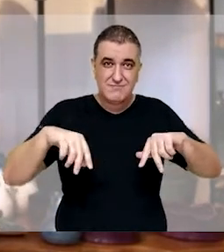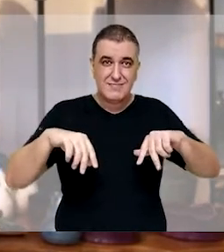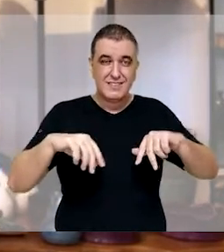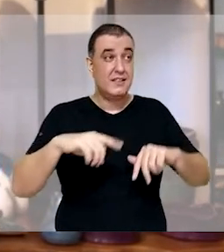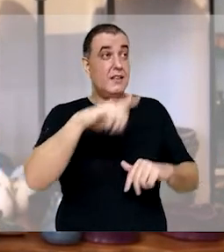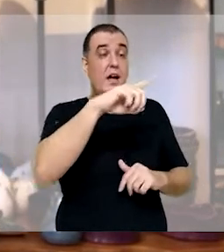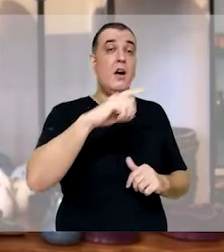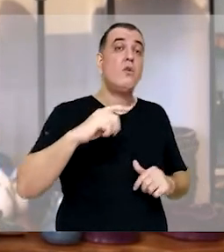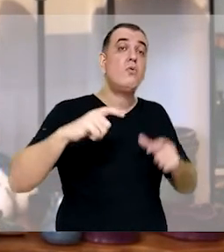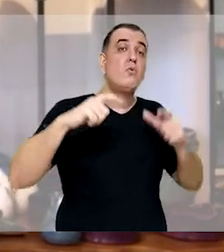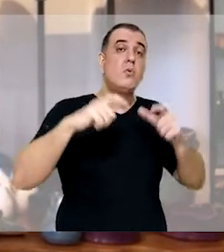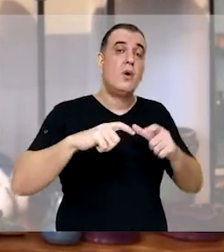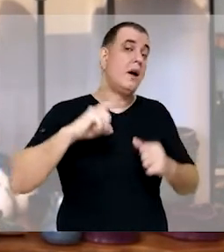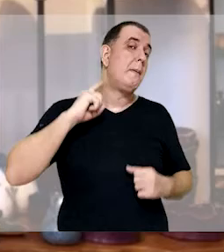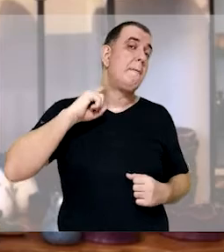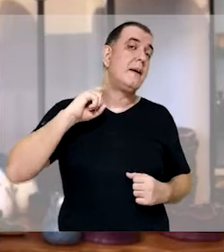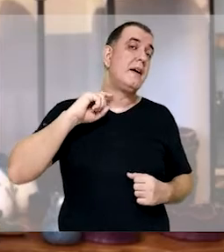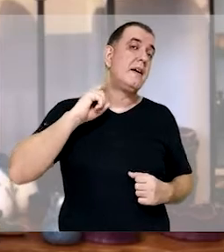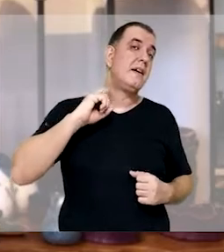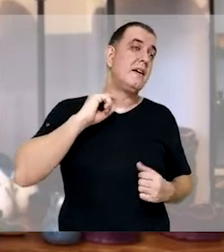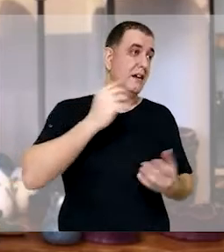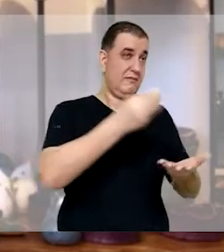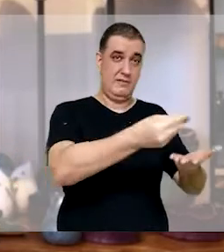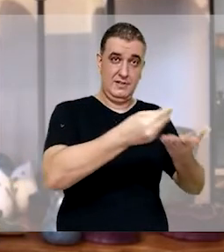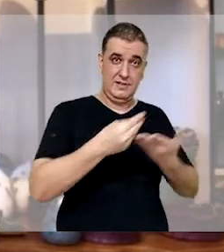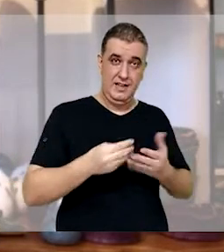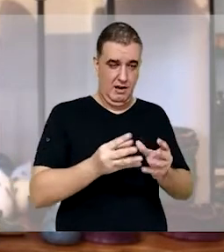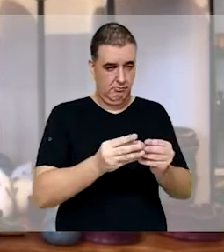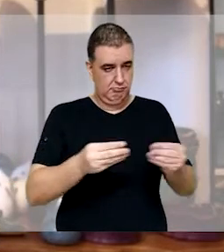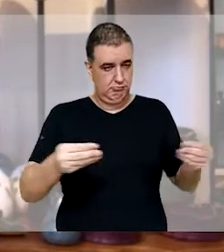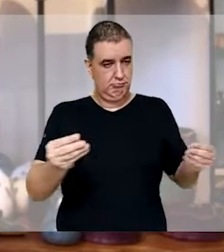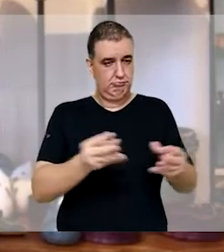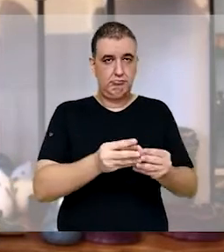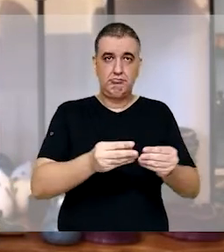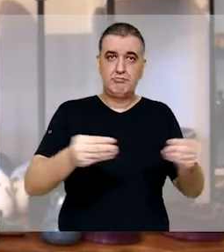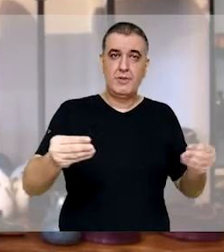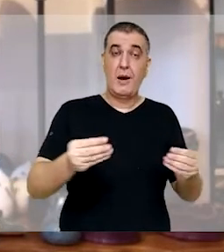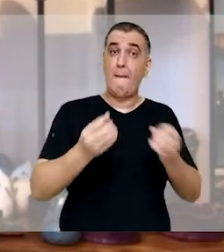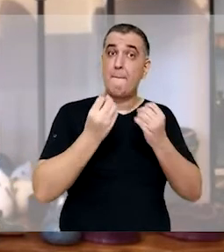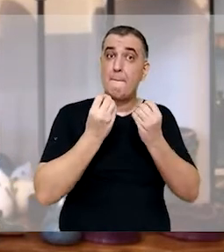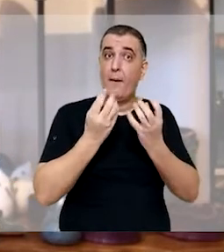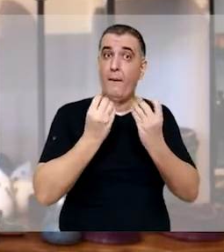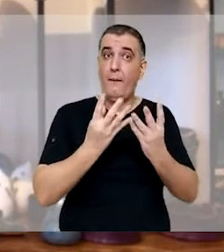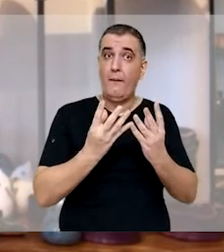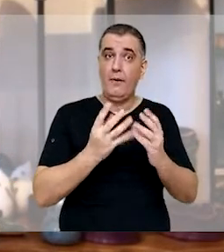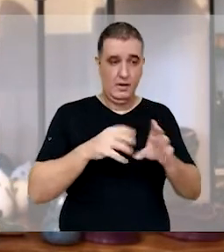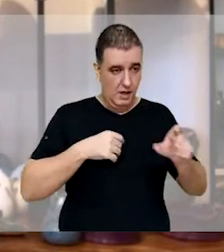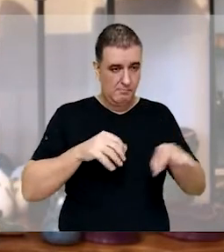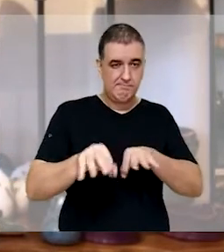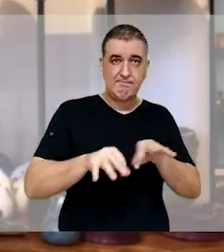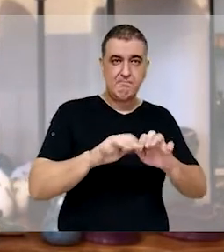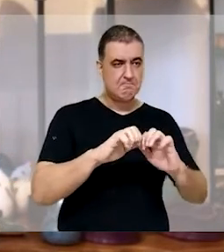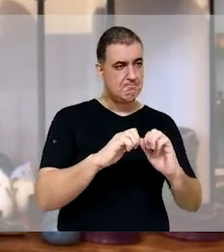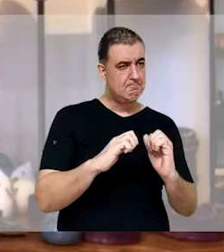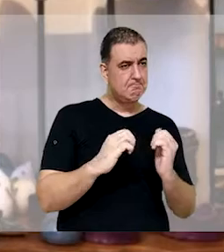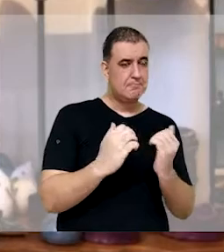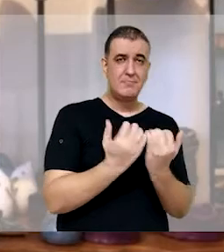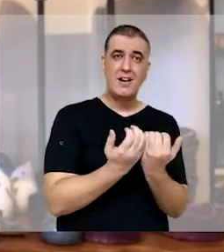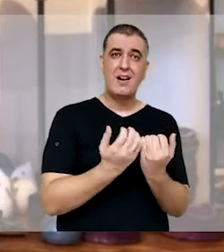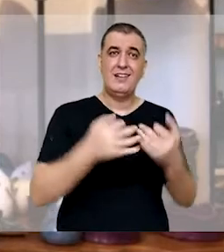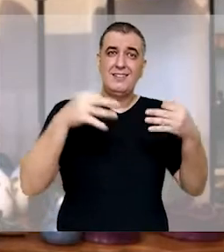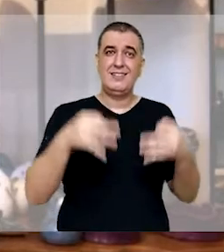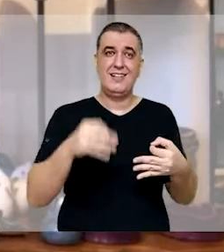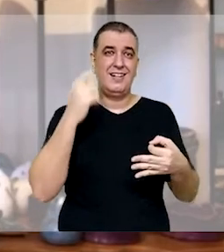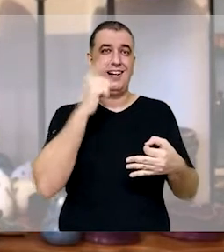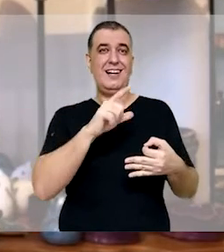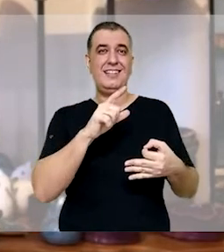está lançando umas massas interessantes, com ótima plasticidade, né? Então a gente tem mais concorrência para obter material, isso